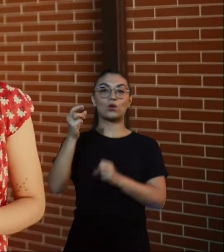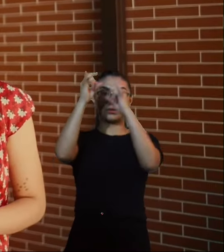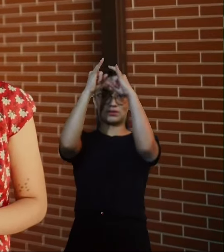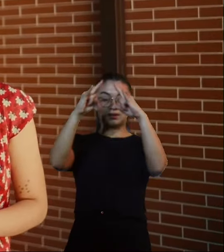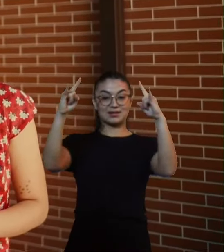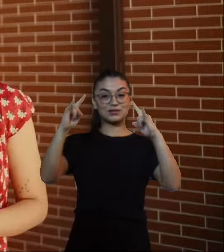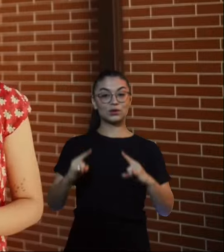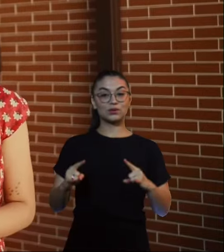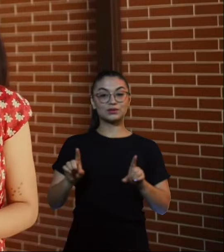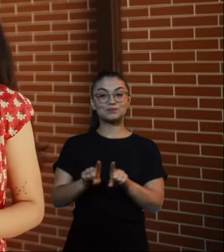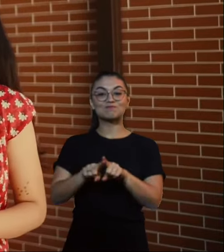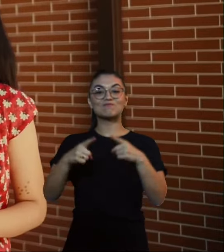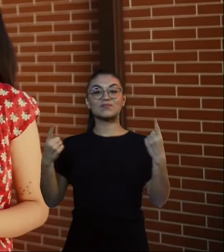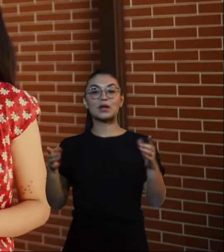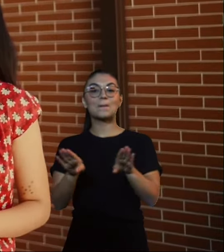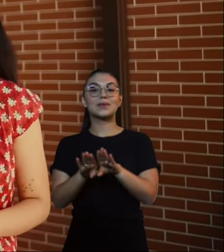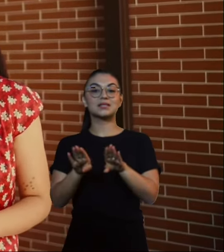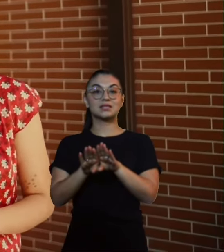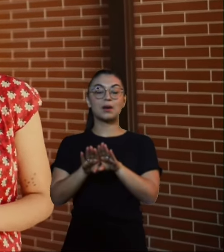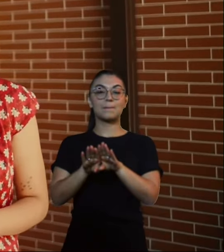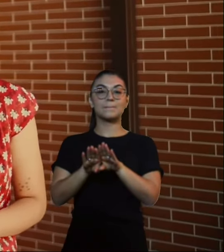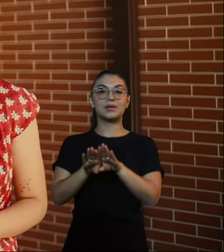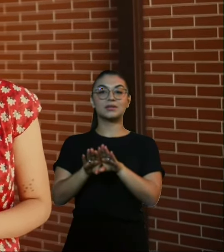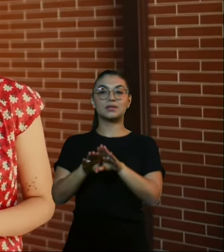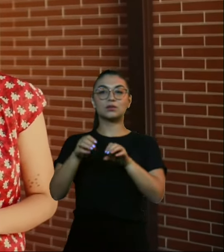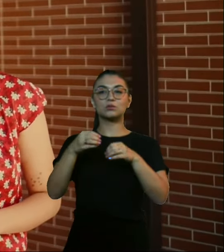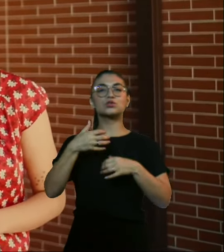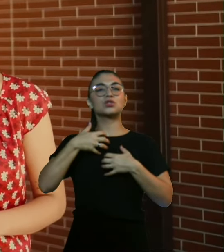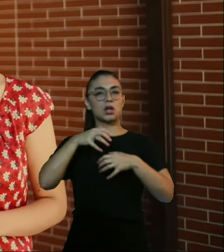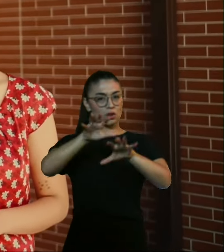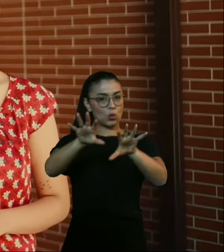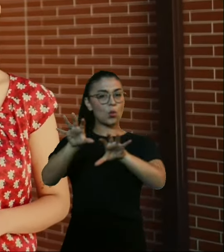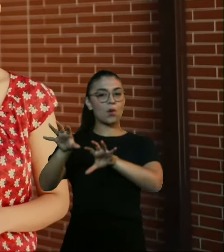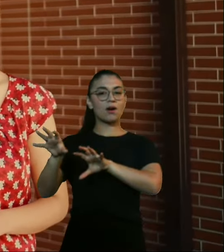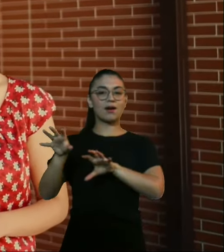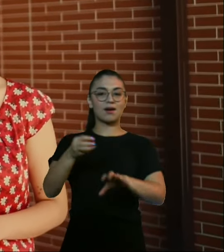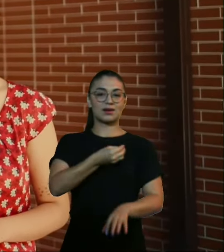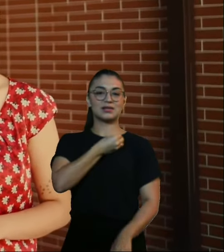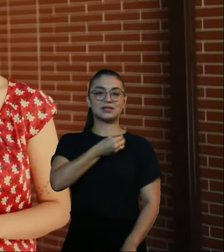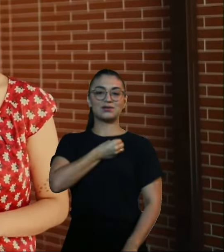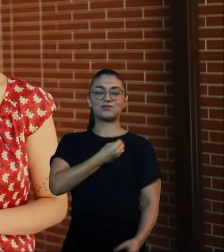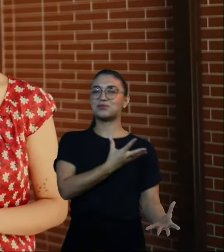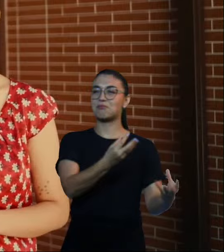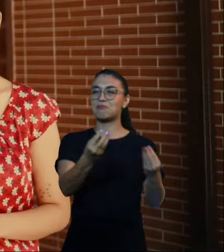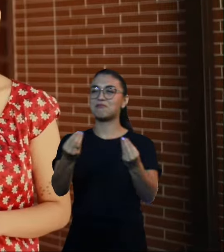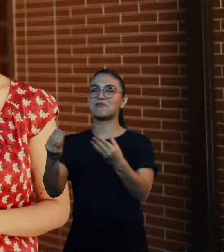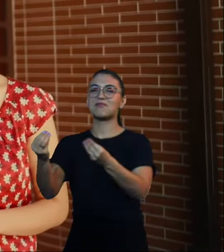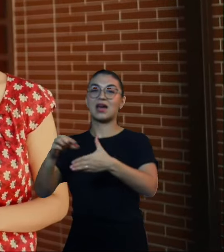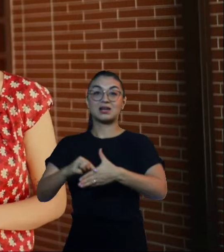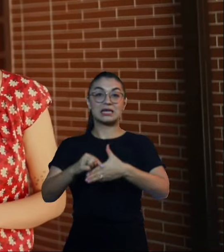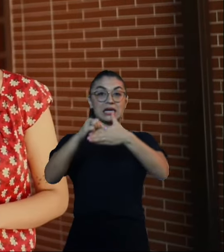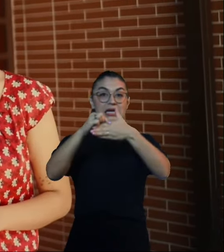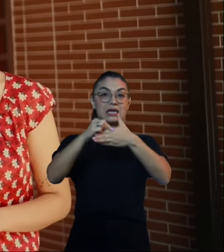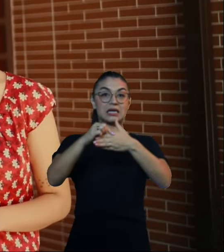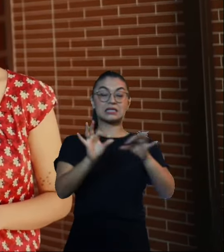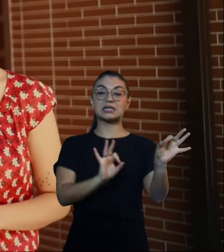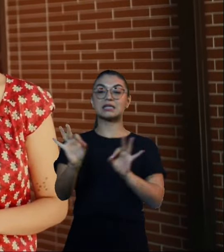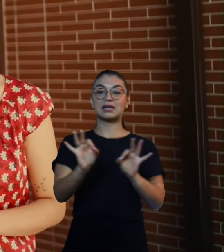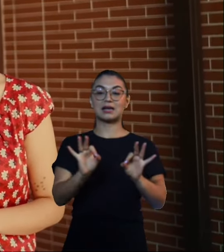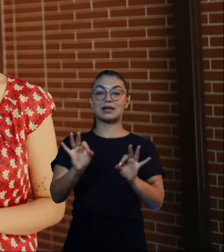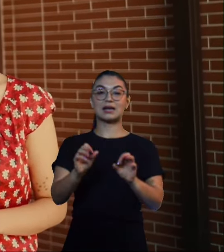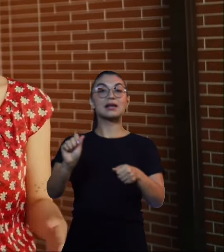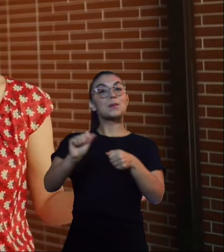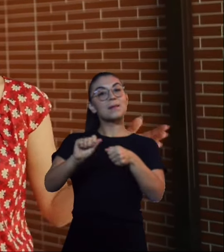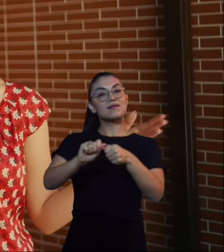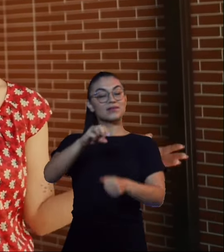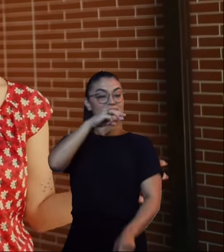retiro, mas também a gente tem os retiros motivacionais, onde a gente teve centenas de líderes sendo capacitados para exercer o ministério que Deus confiou